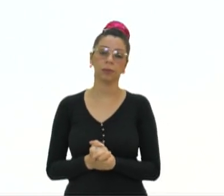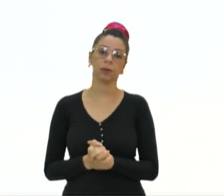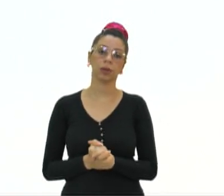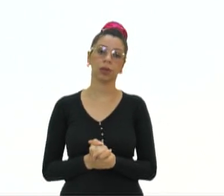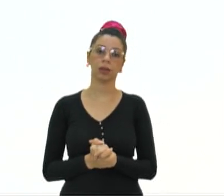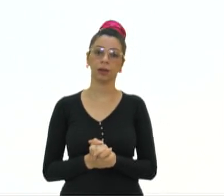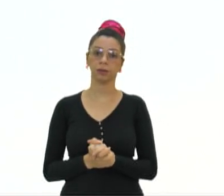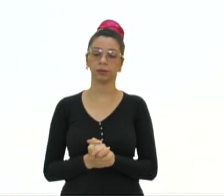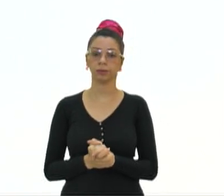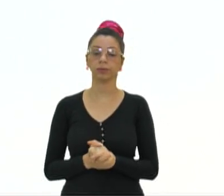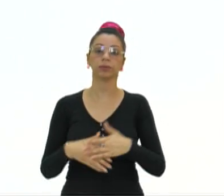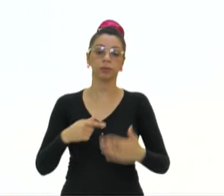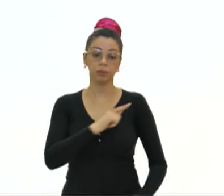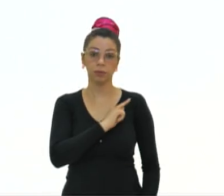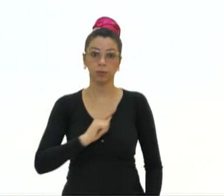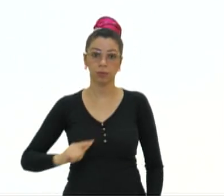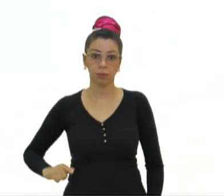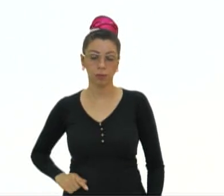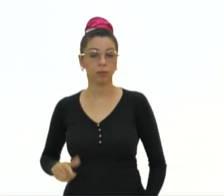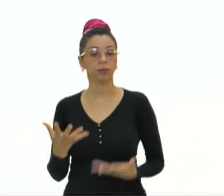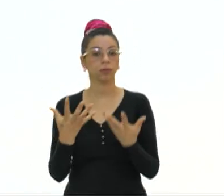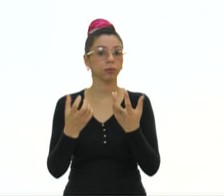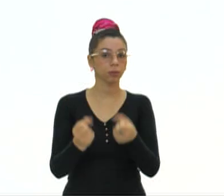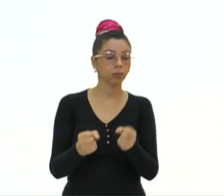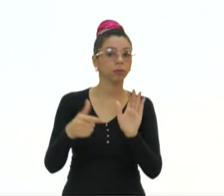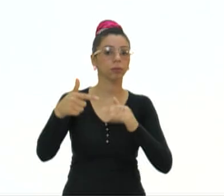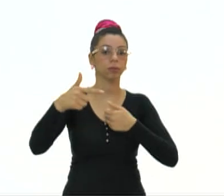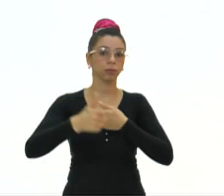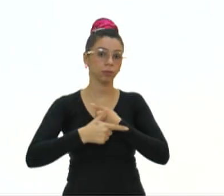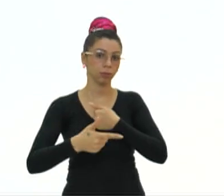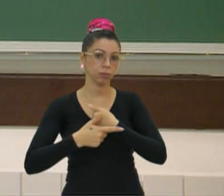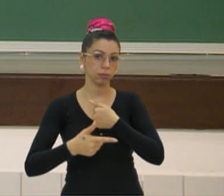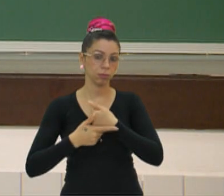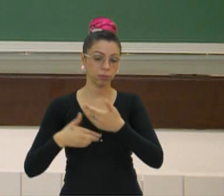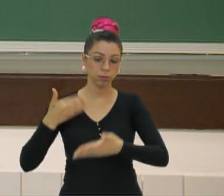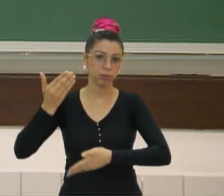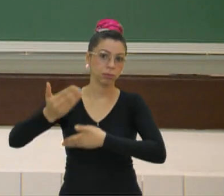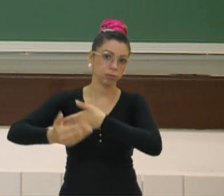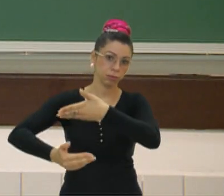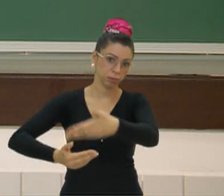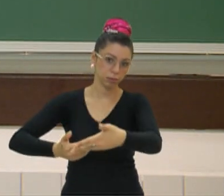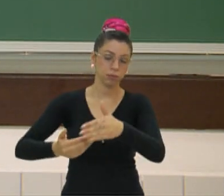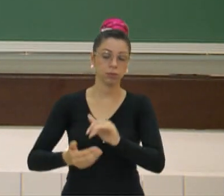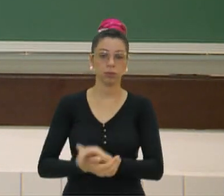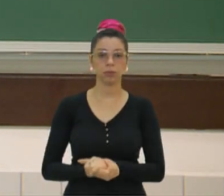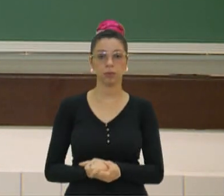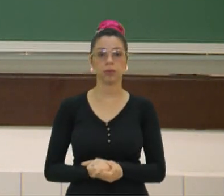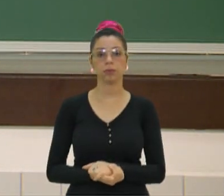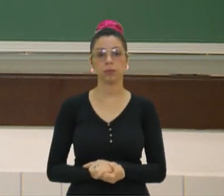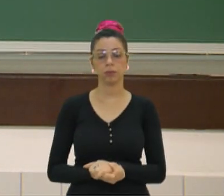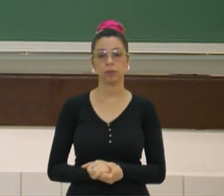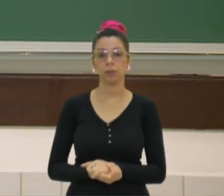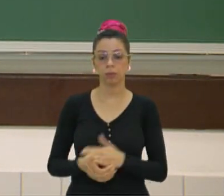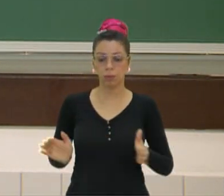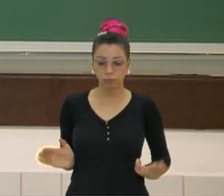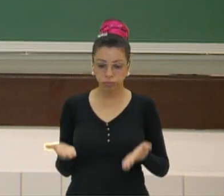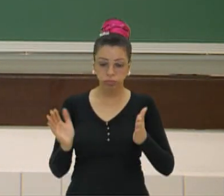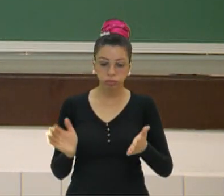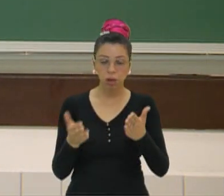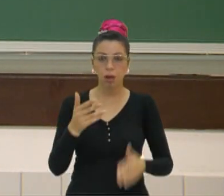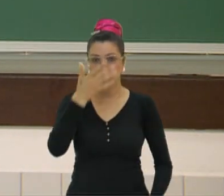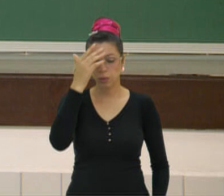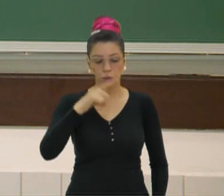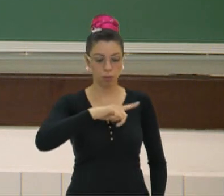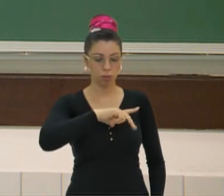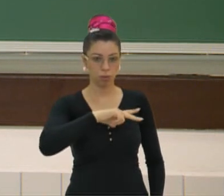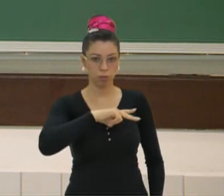conta de que é o governo que assume o papel de promover o desenvolvimento. Ele não incentiva que o empresariado